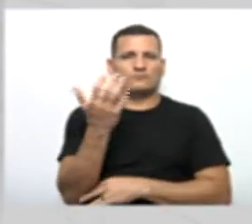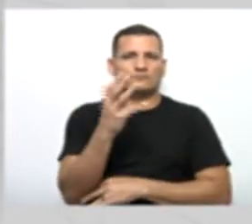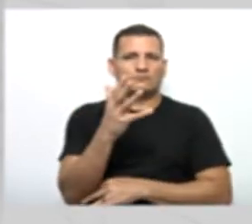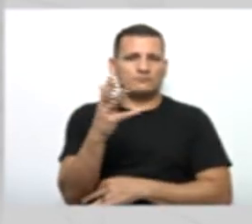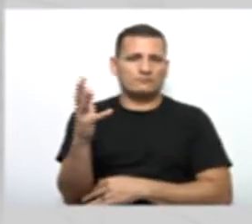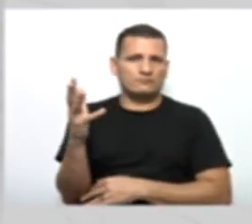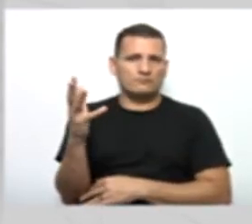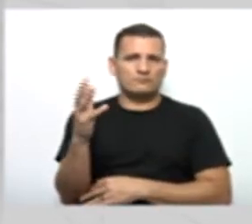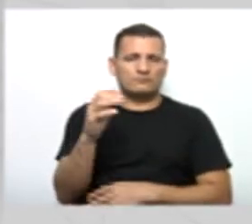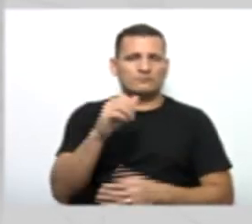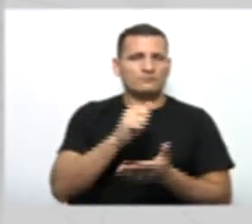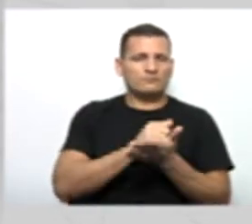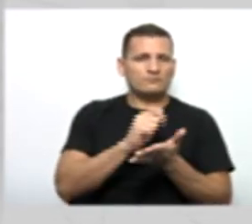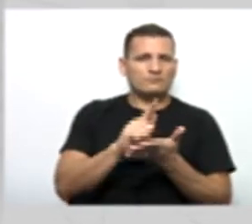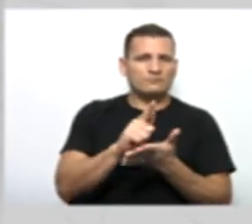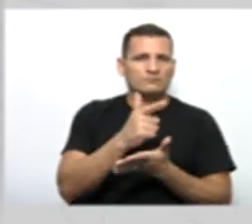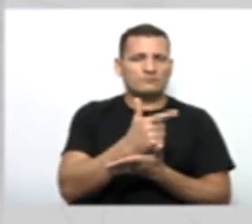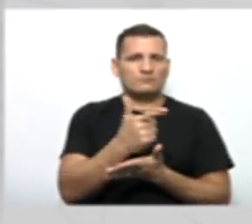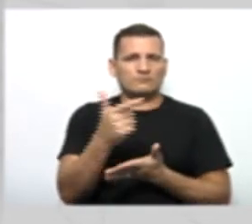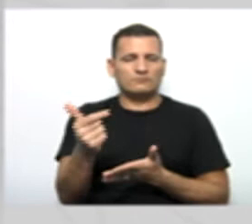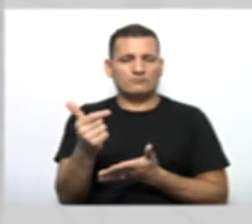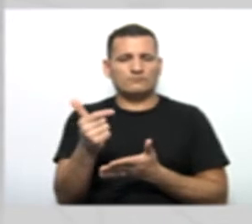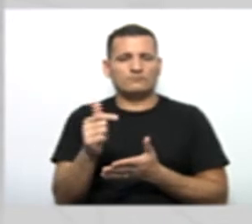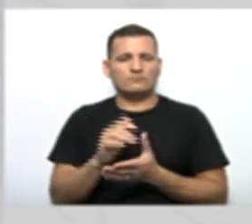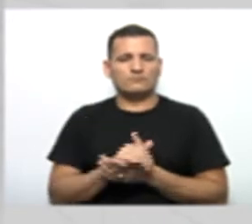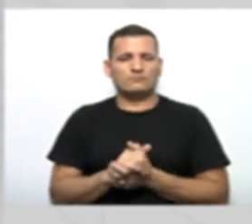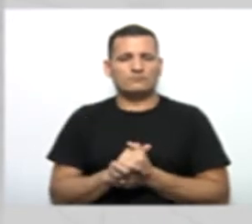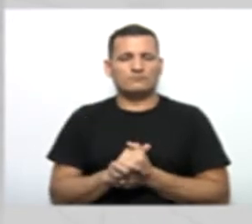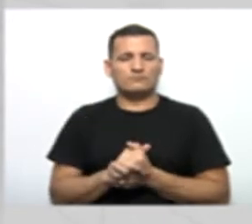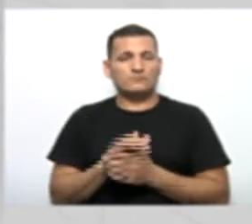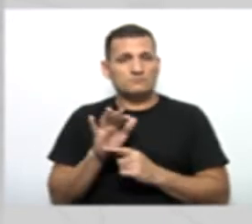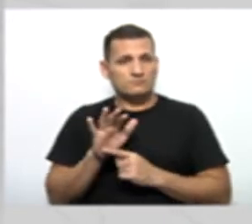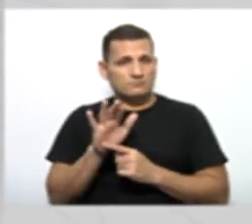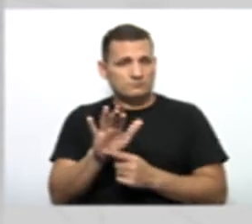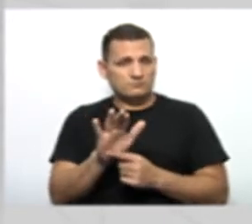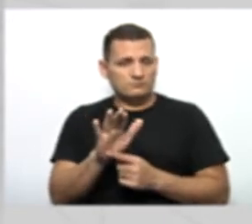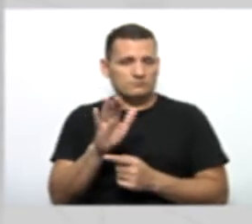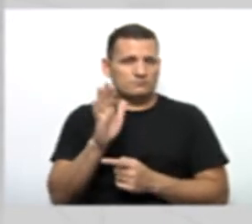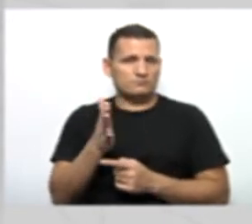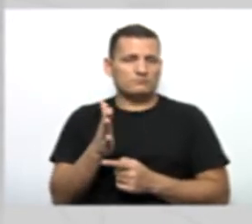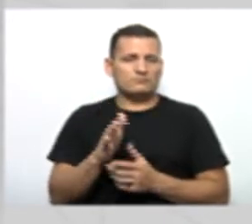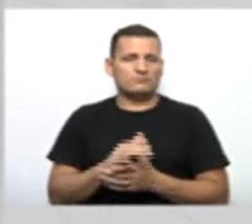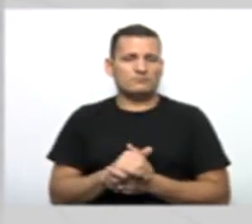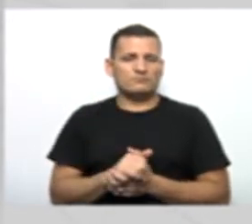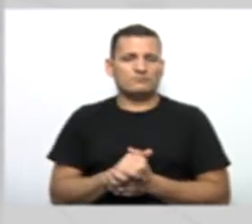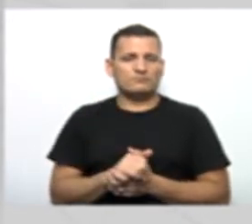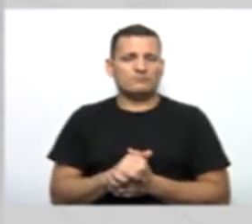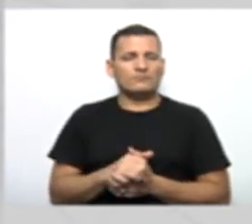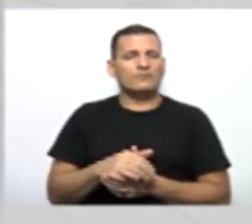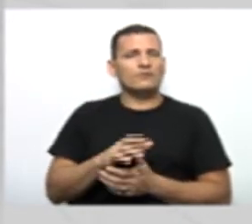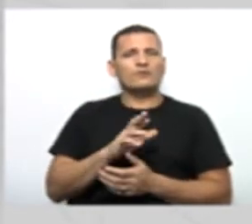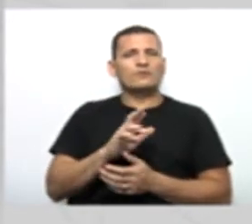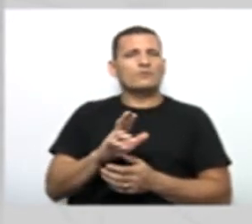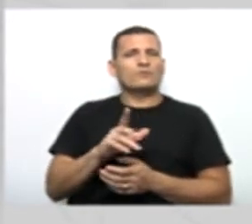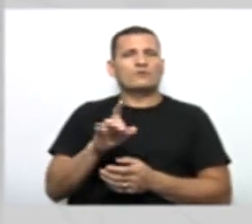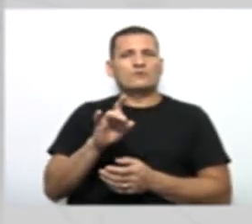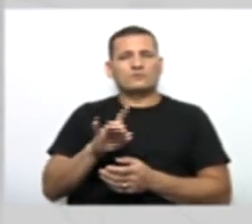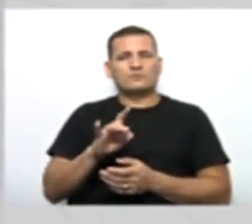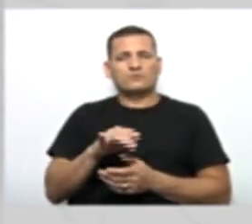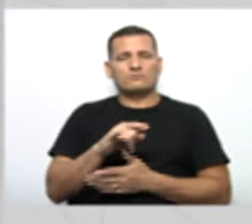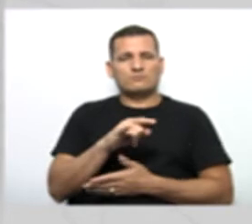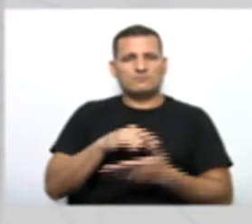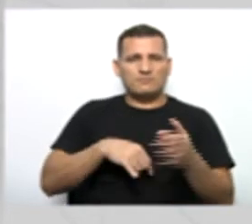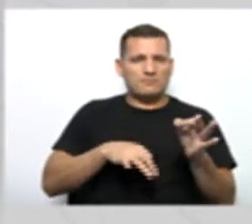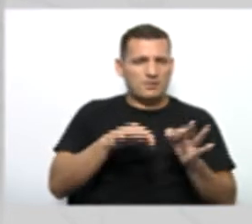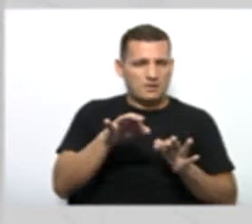Nessa Agenda 21, foi demonstrado que não bastava apenas elaborar um plano mundial,